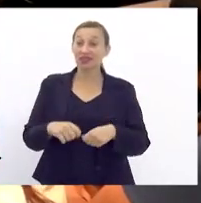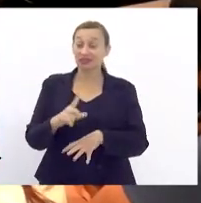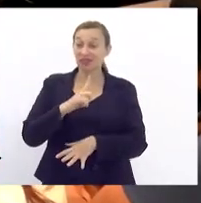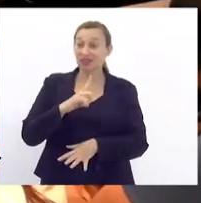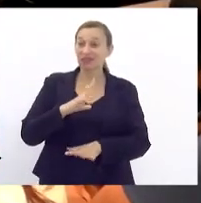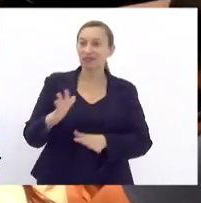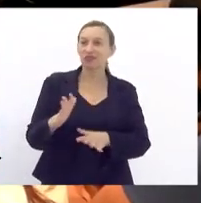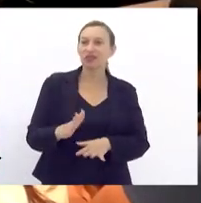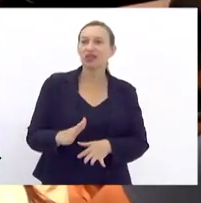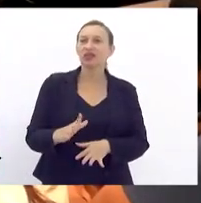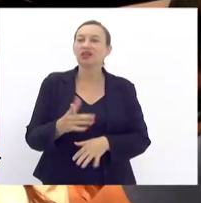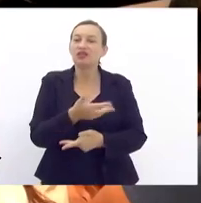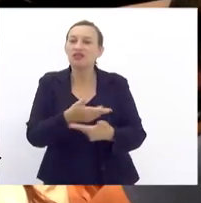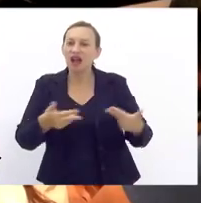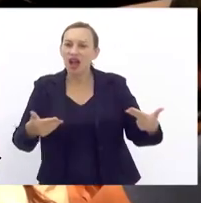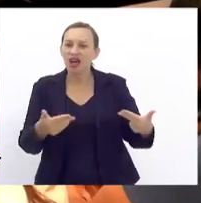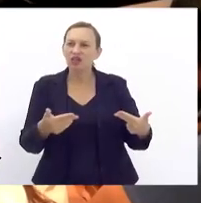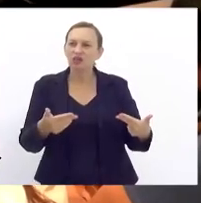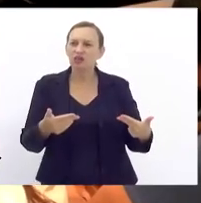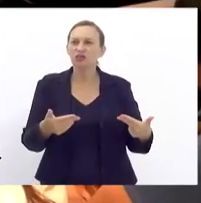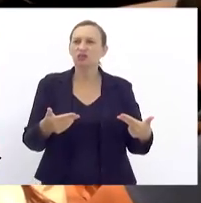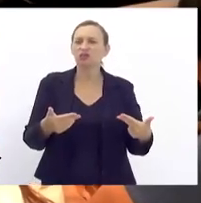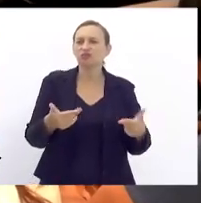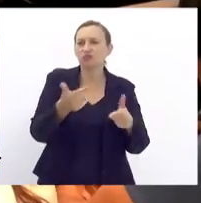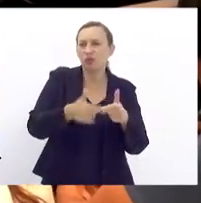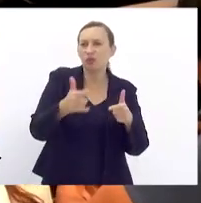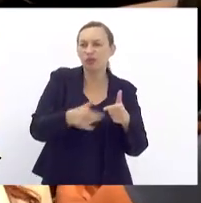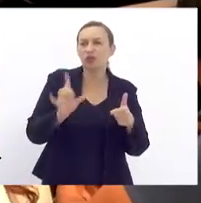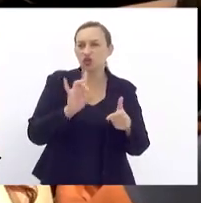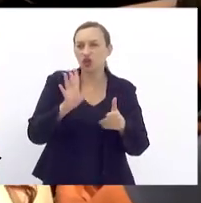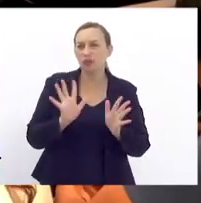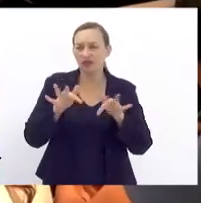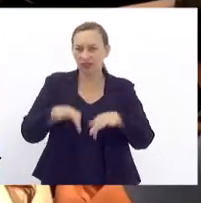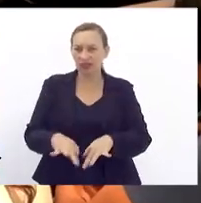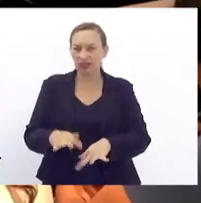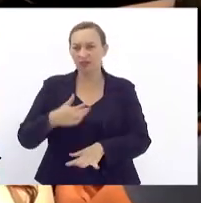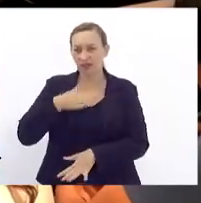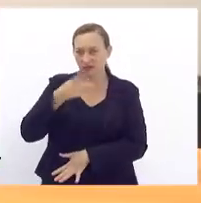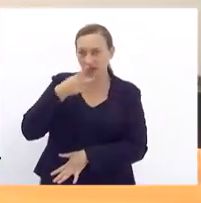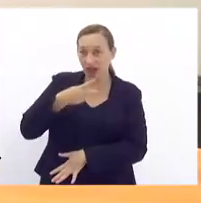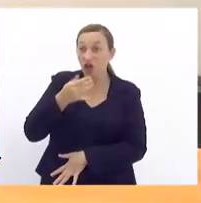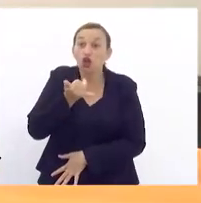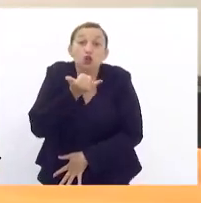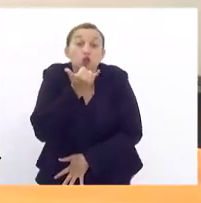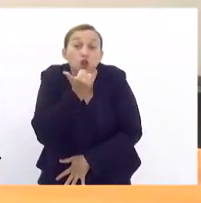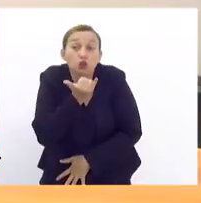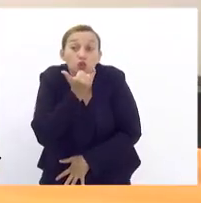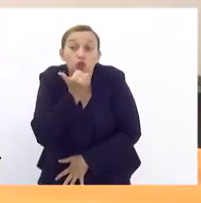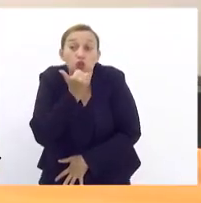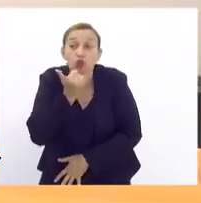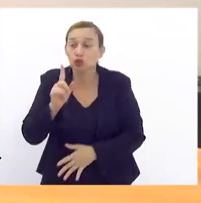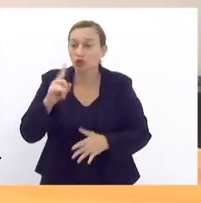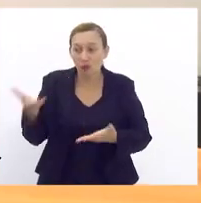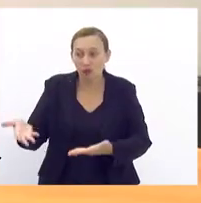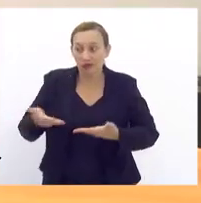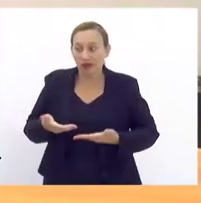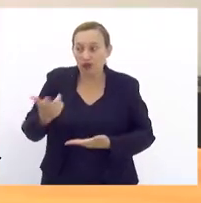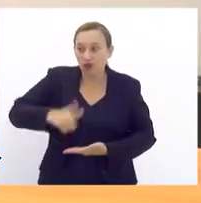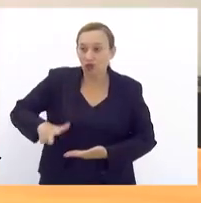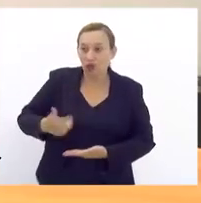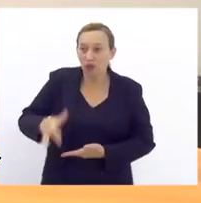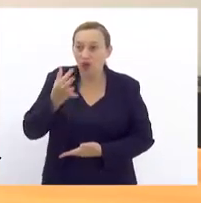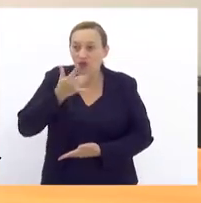nós temos vários problemas só para encerrar aqui a minha participação Me desculpe acho que não vão me convidar de novo